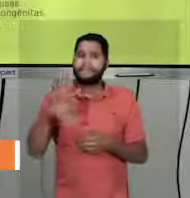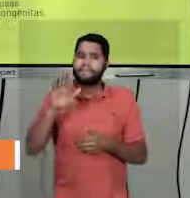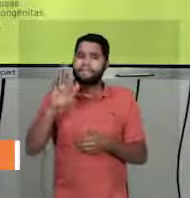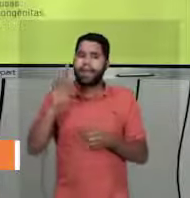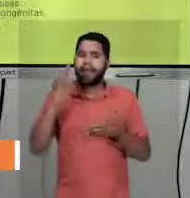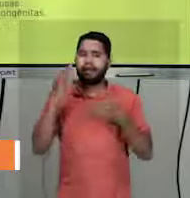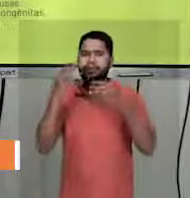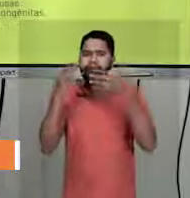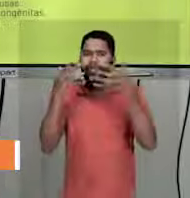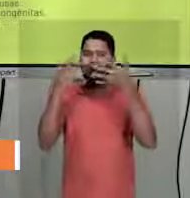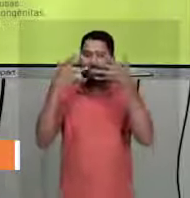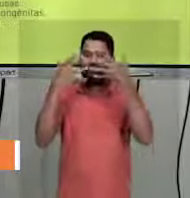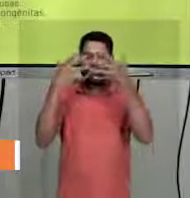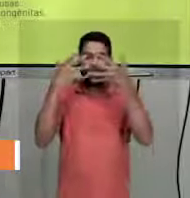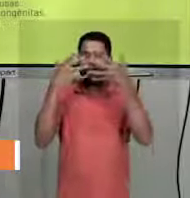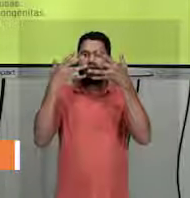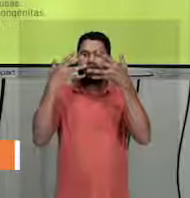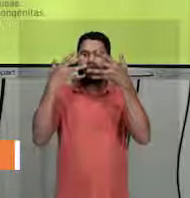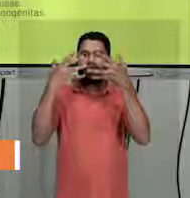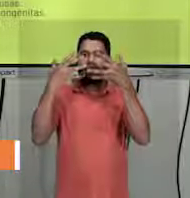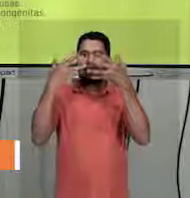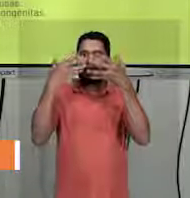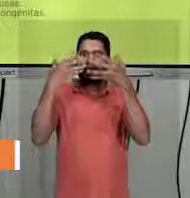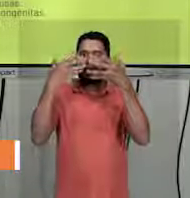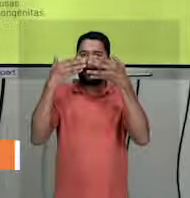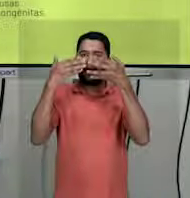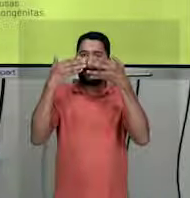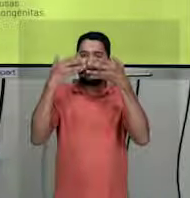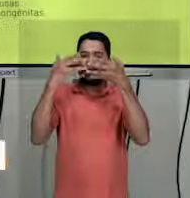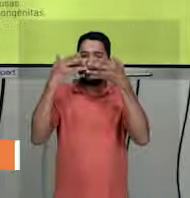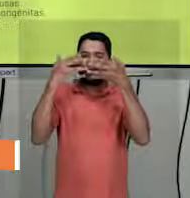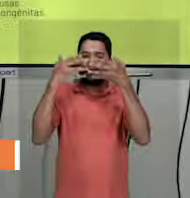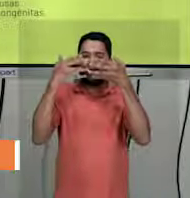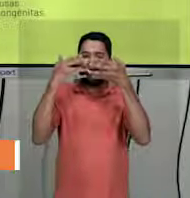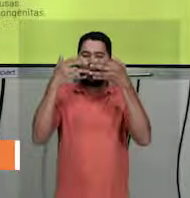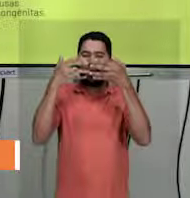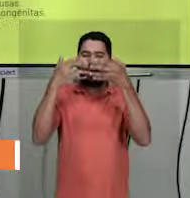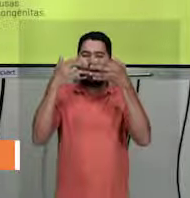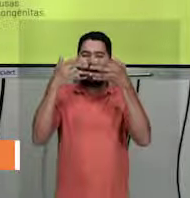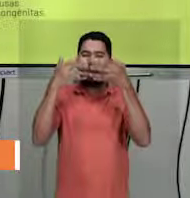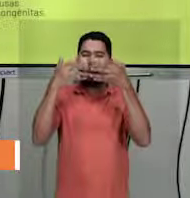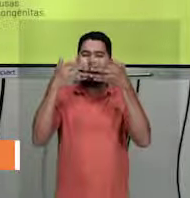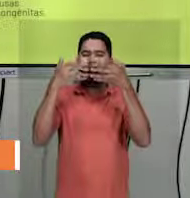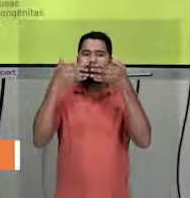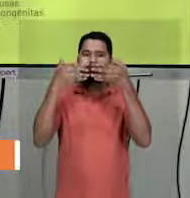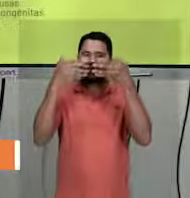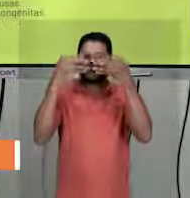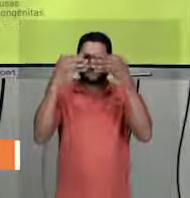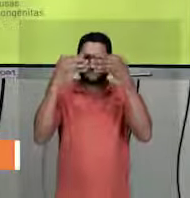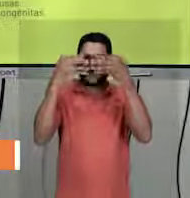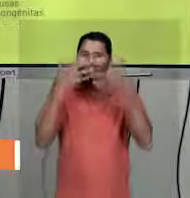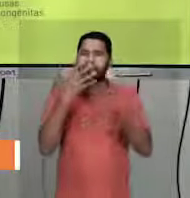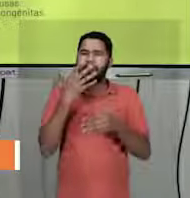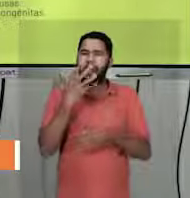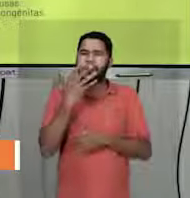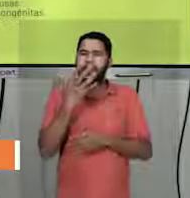opaca, deixa de ter de ser translúcido, né? E ela vai ficando com uma coloração